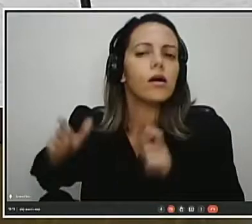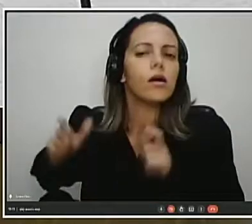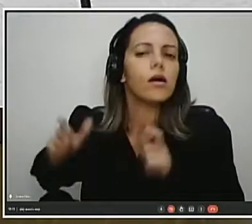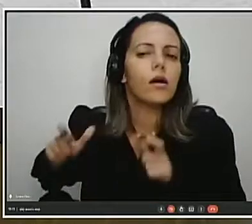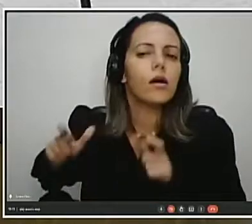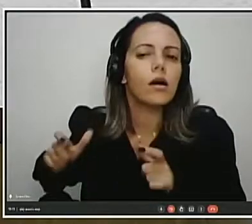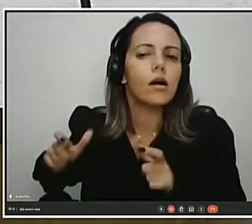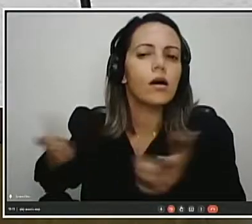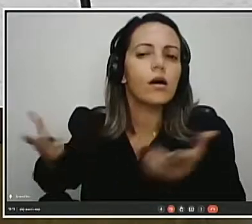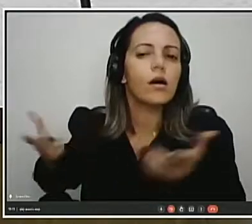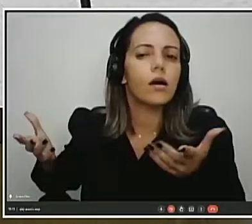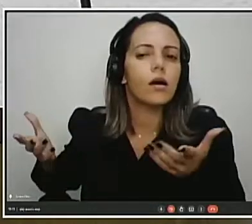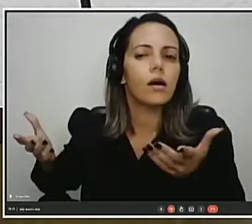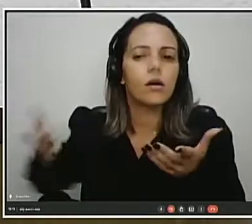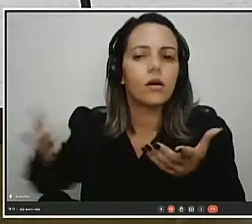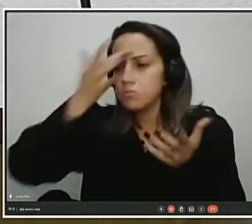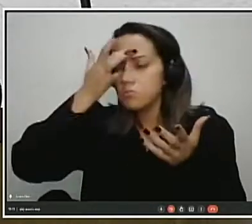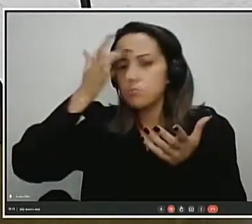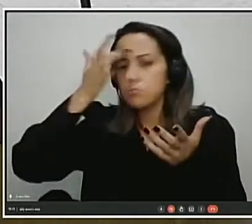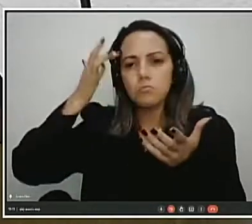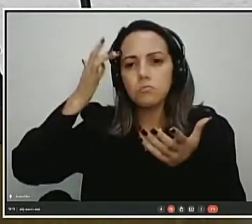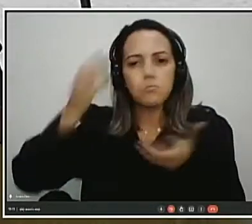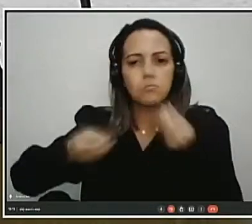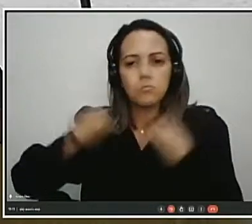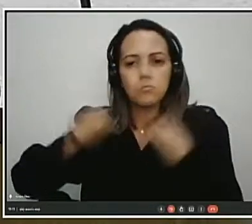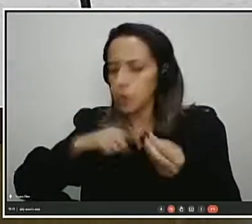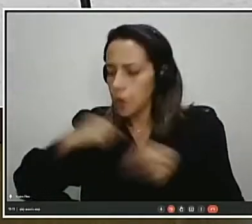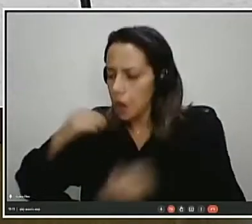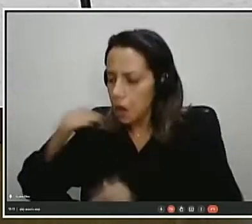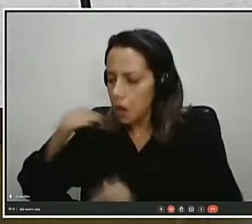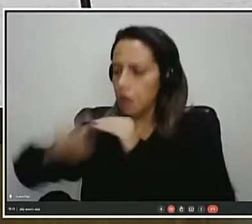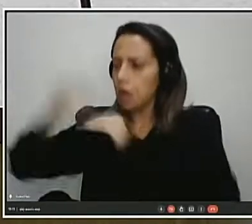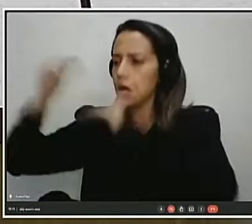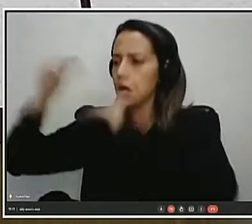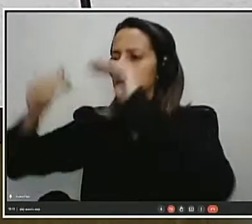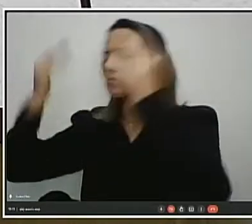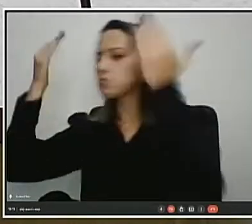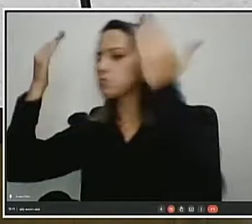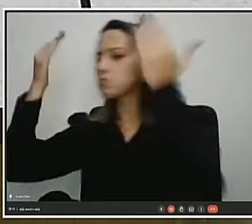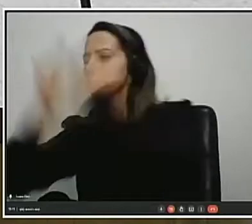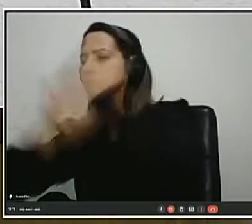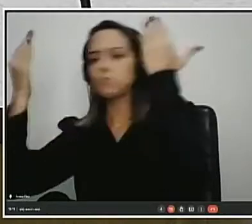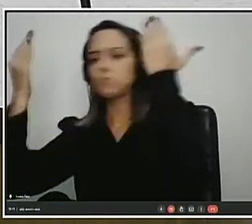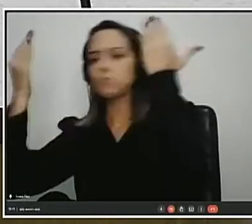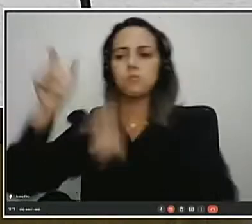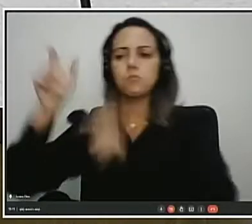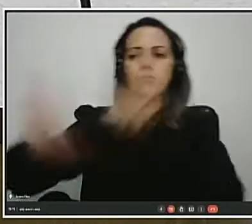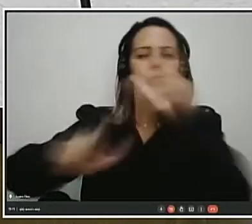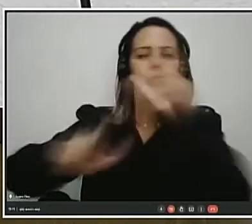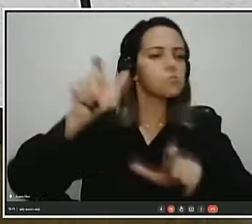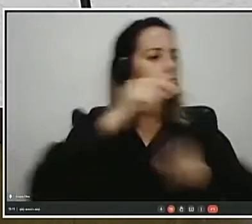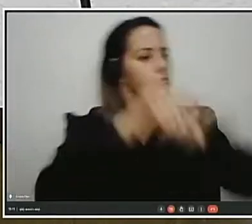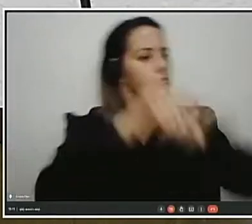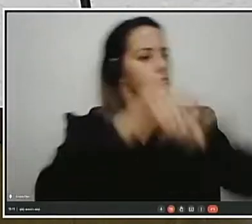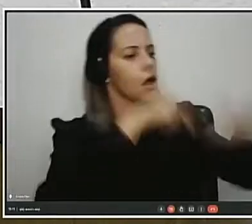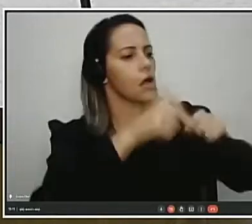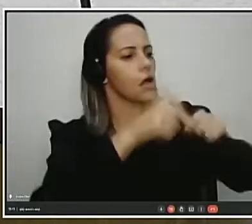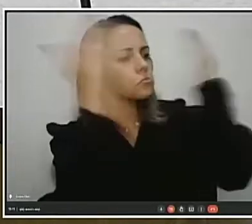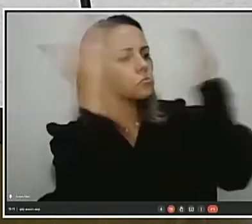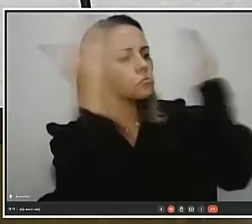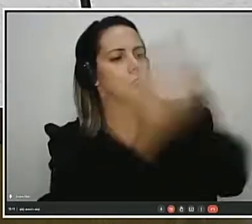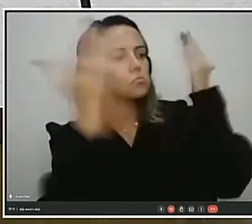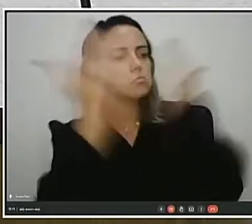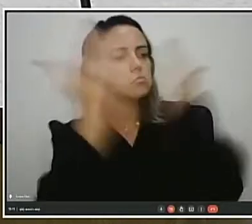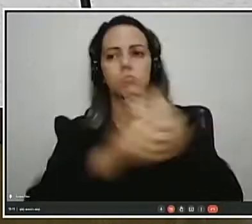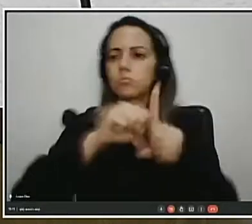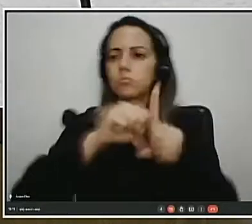estão essas pessoas durante nosso processo de crescimento, escolarização, trabalho e socialização? O